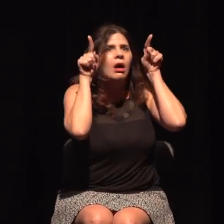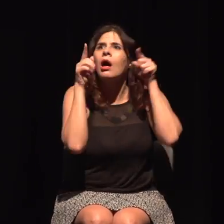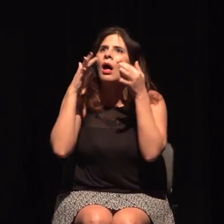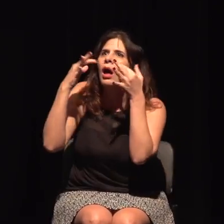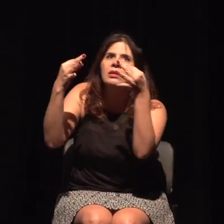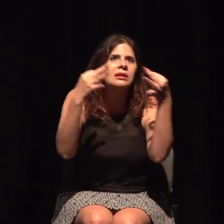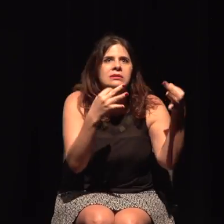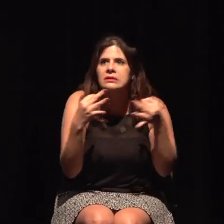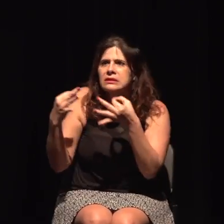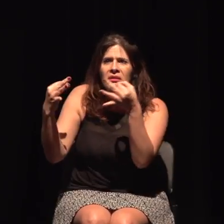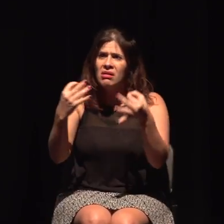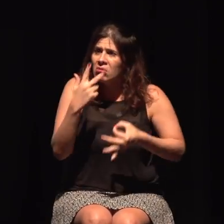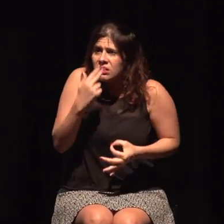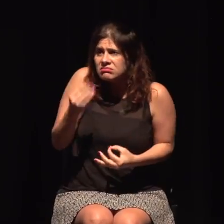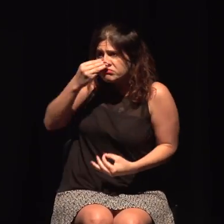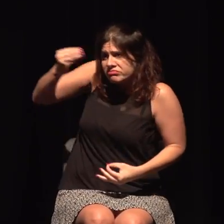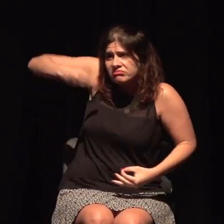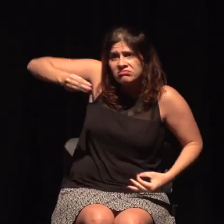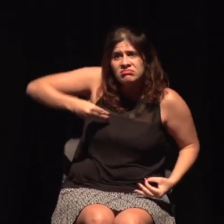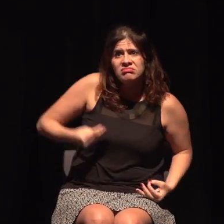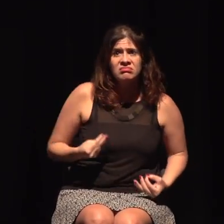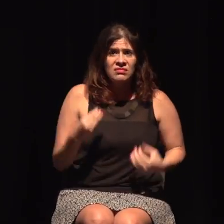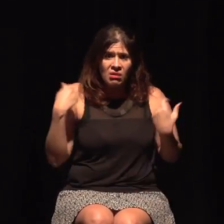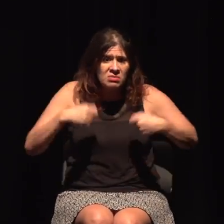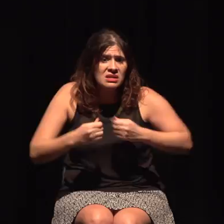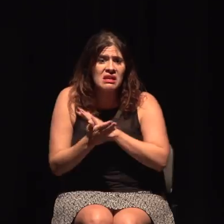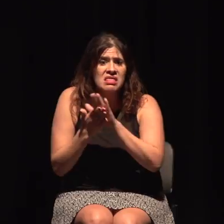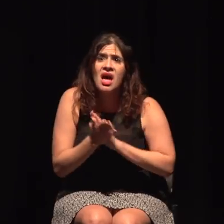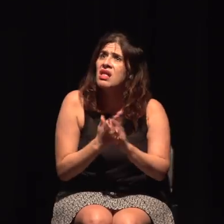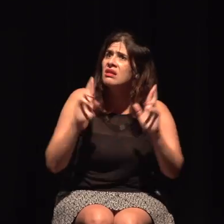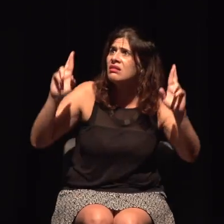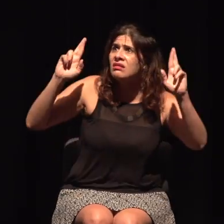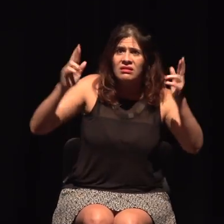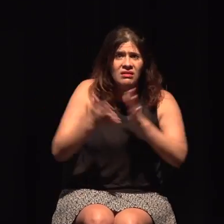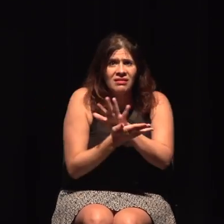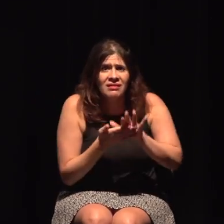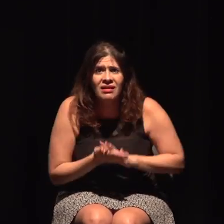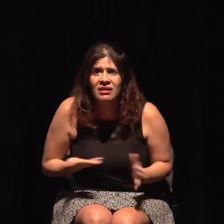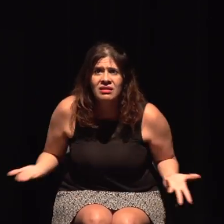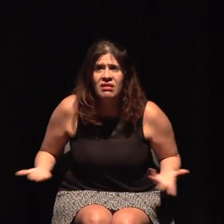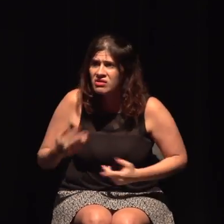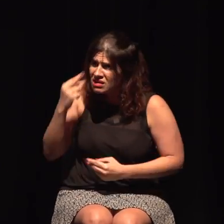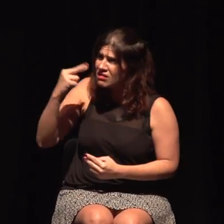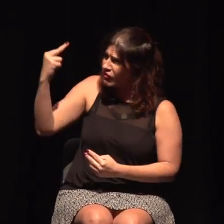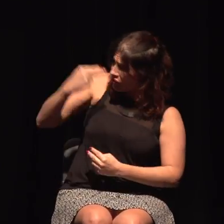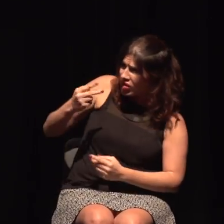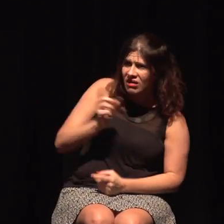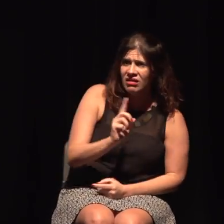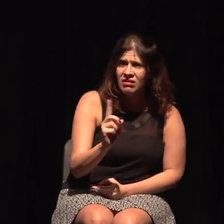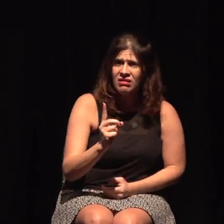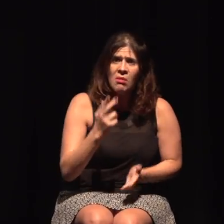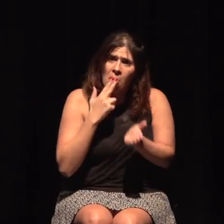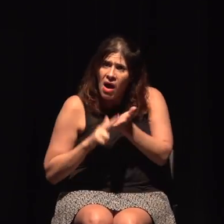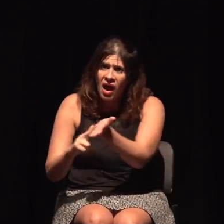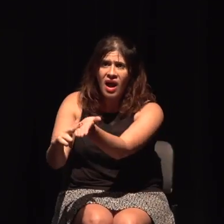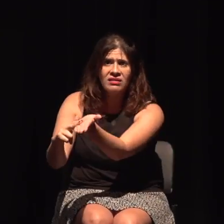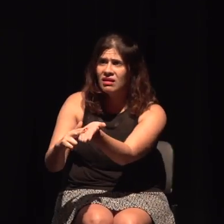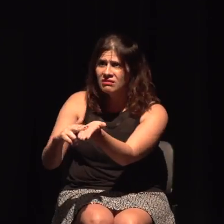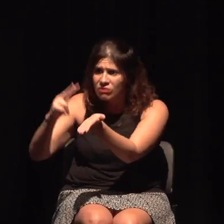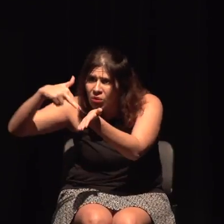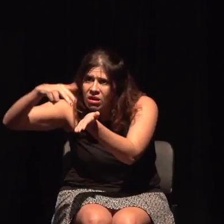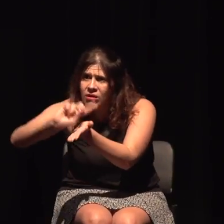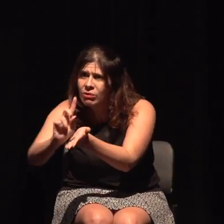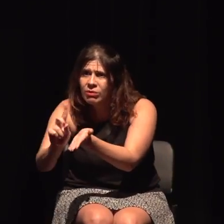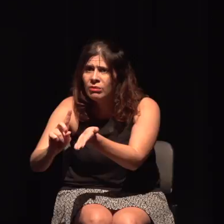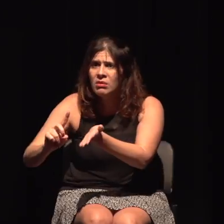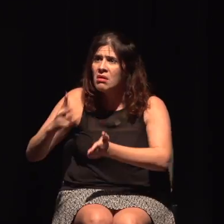orelhas caninas espetadas no ar em doce expectativa não precisassem ser sacudidas. Não leram acaso a cartilha política? Não